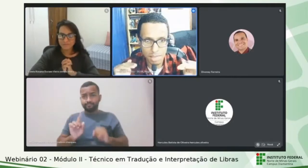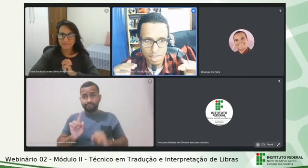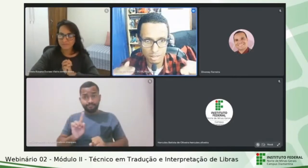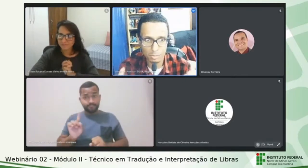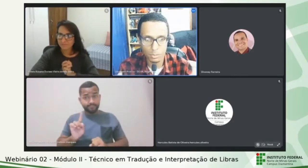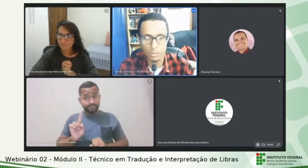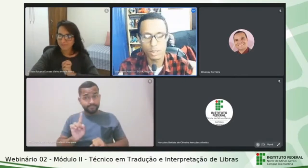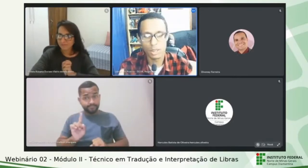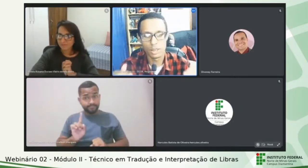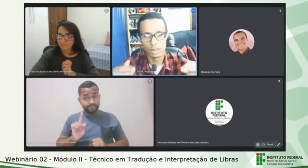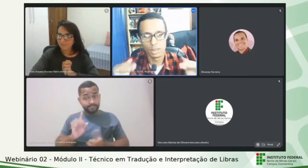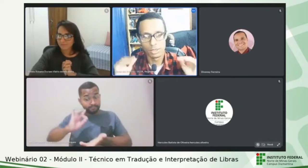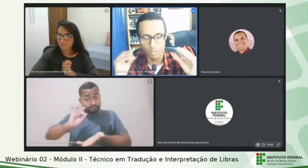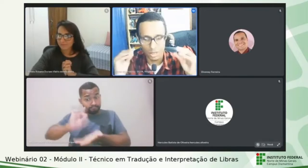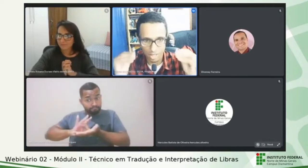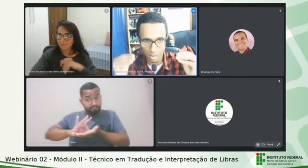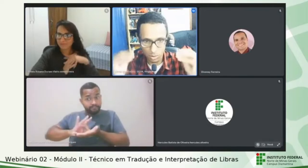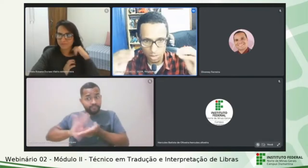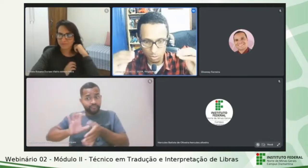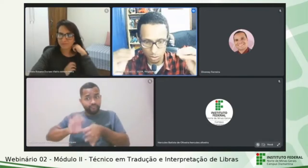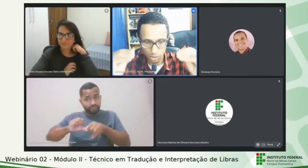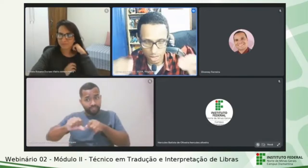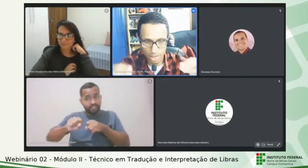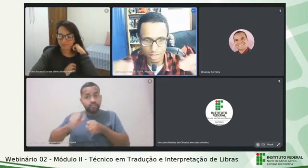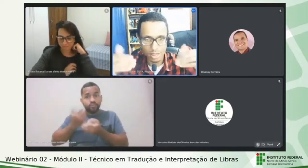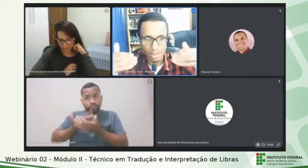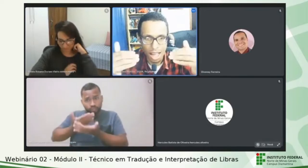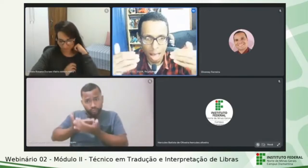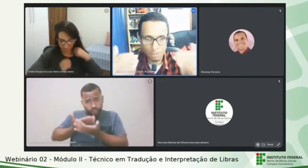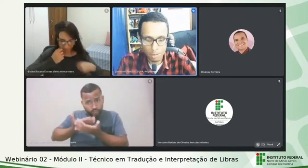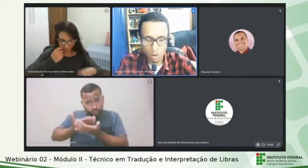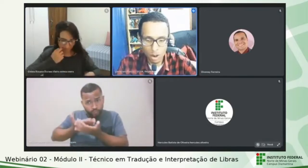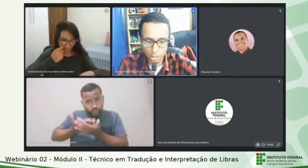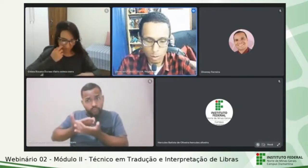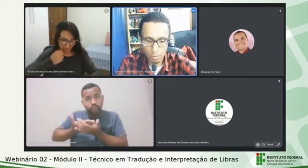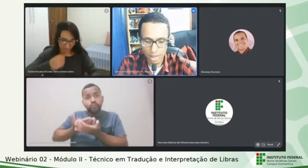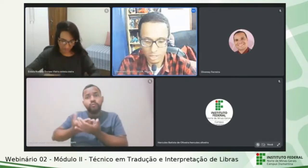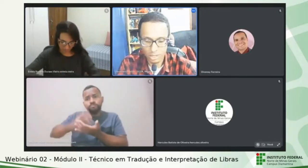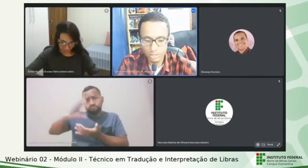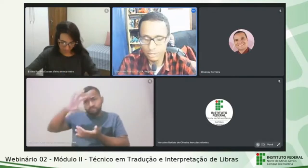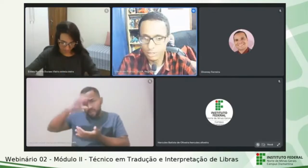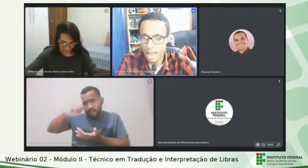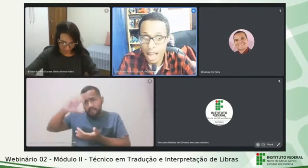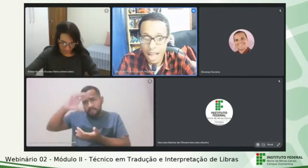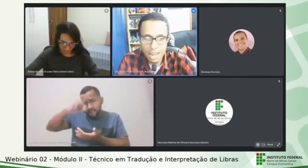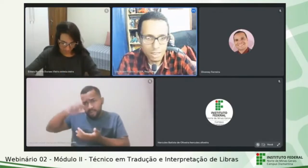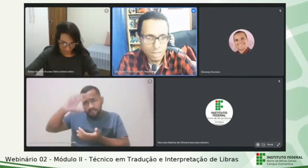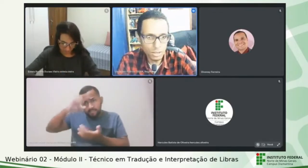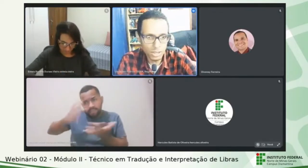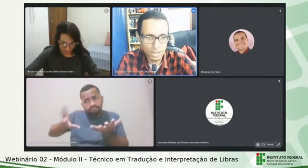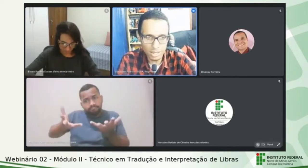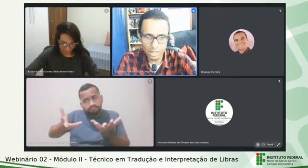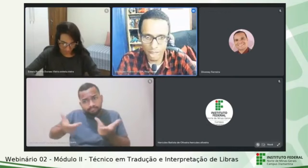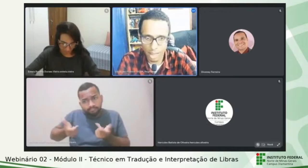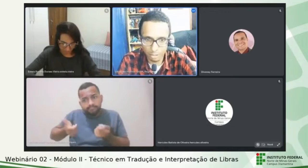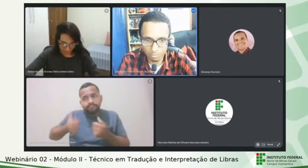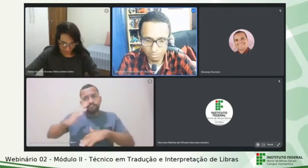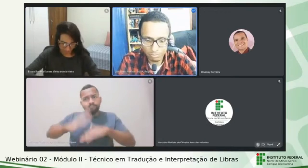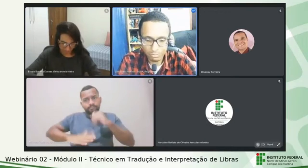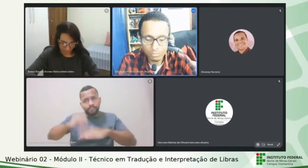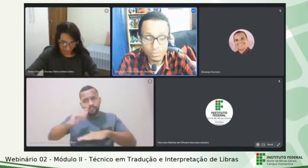formação mesmo. Fazer com que você aprimore a sua prática. A área que você